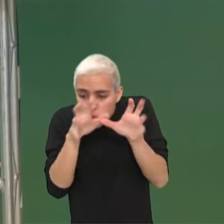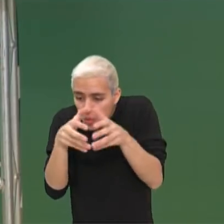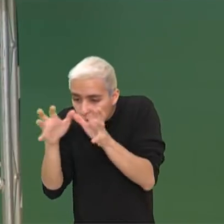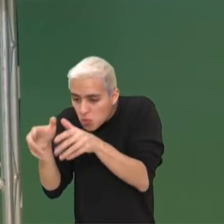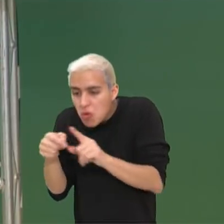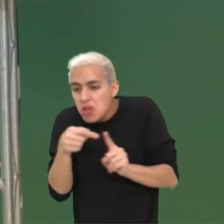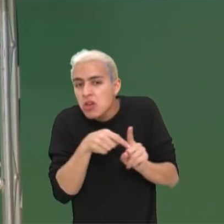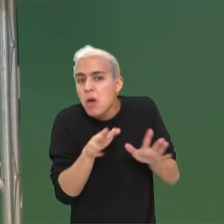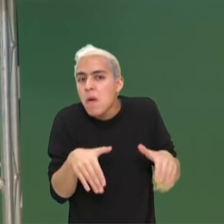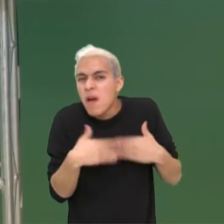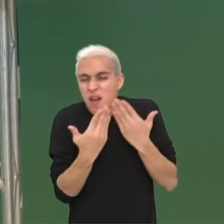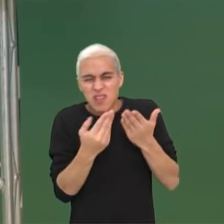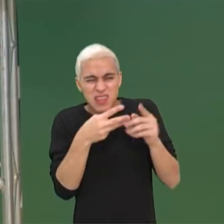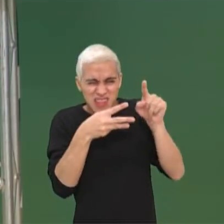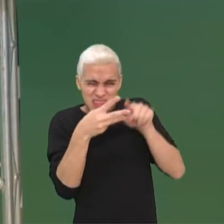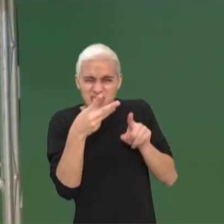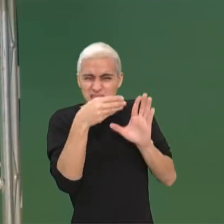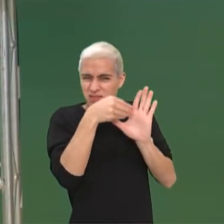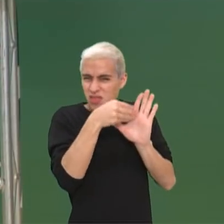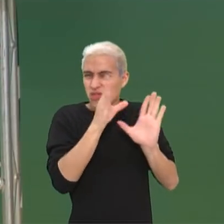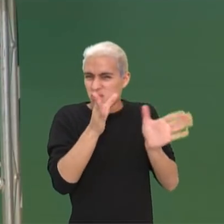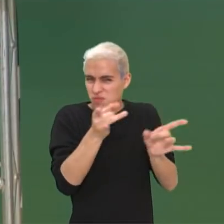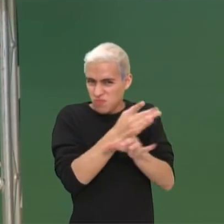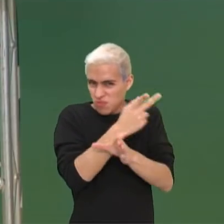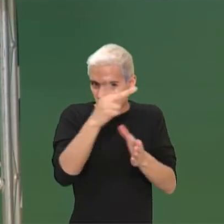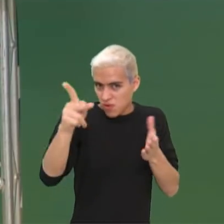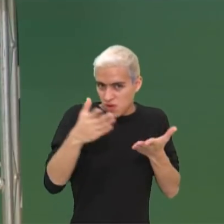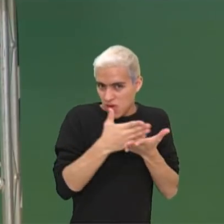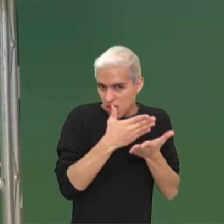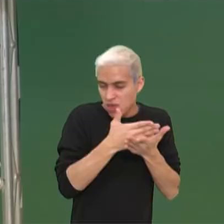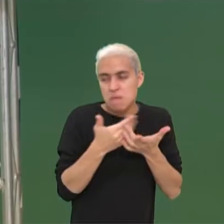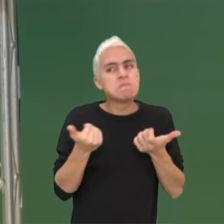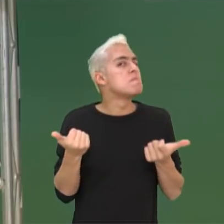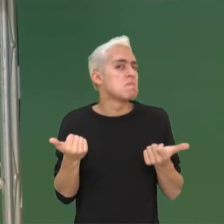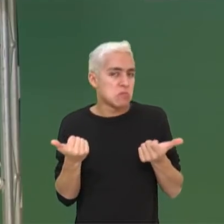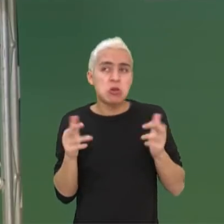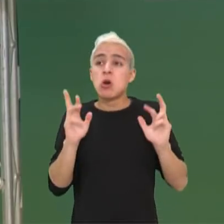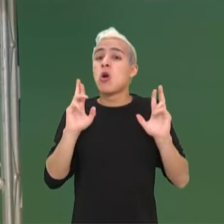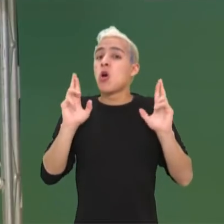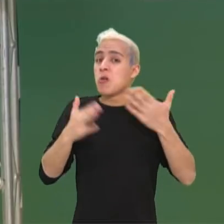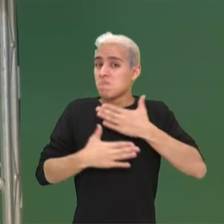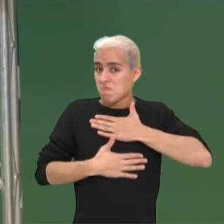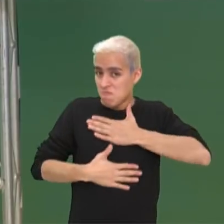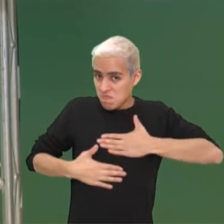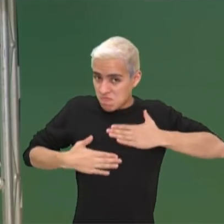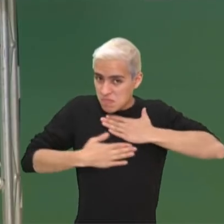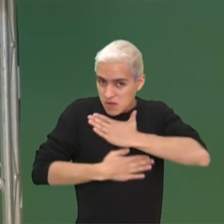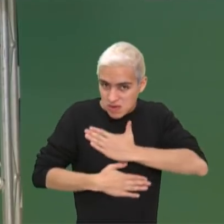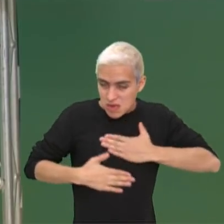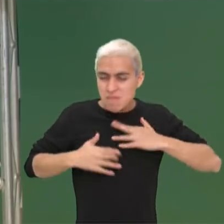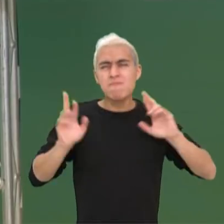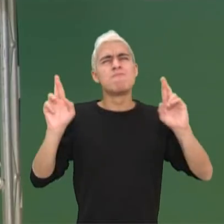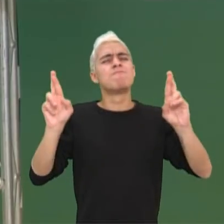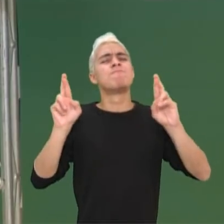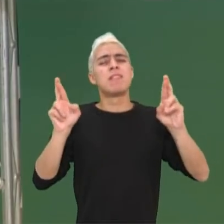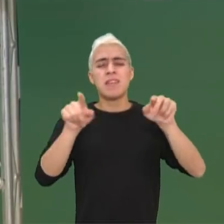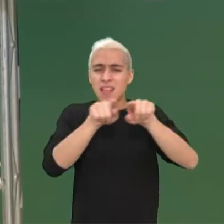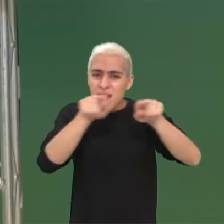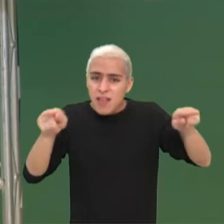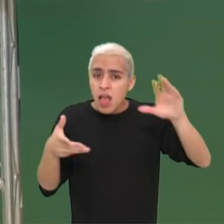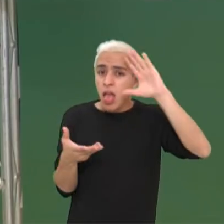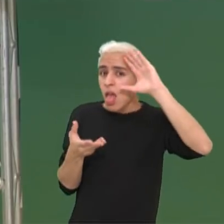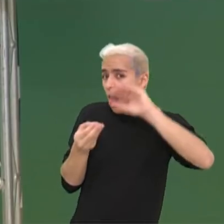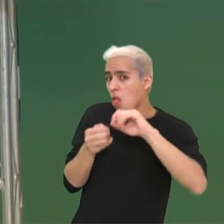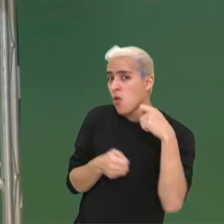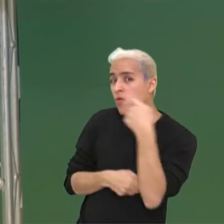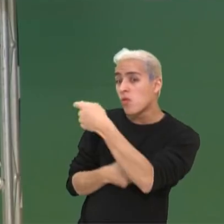com certeza estão no seu caderno aí. Ok? Né? Espero que vocês tenham gostado, né? Espero que vocês tenham entendido um pouquinho